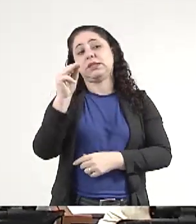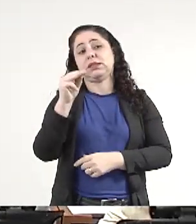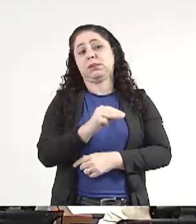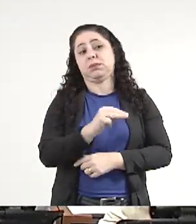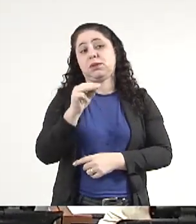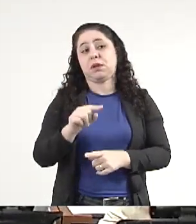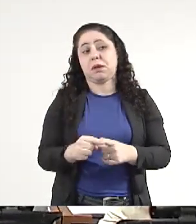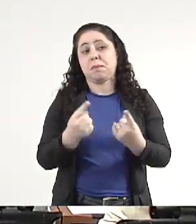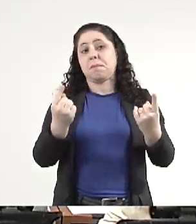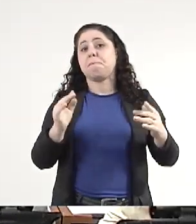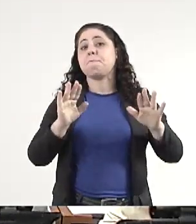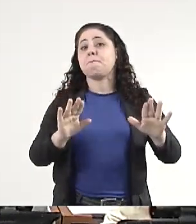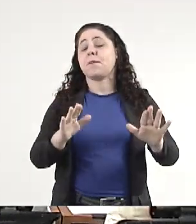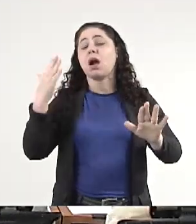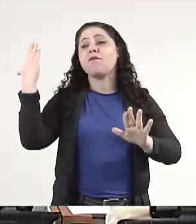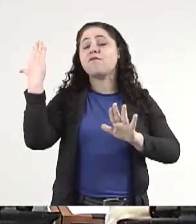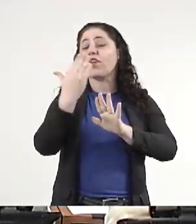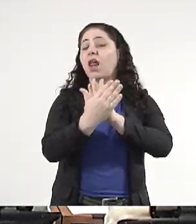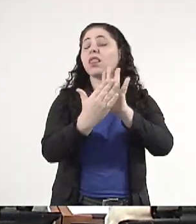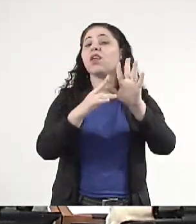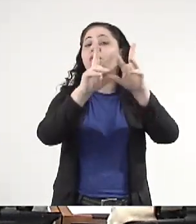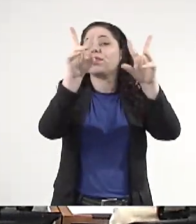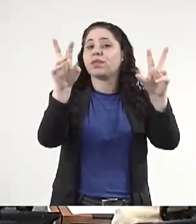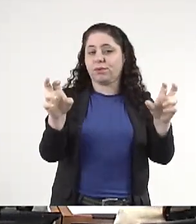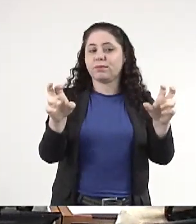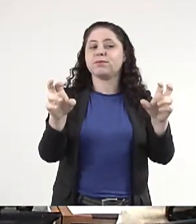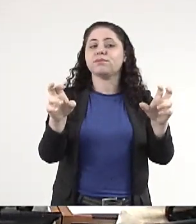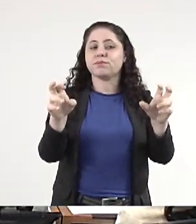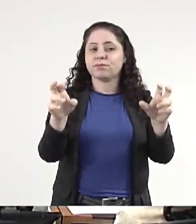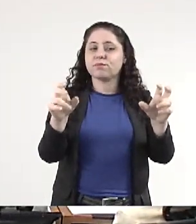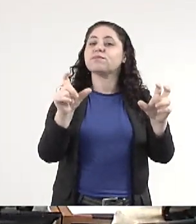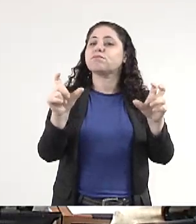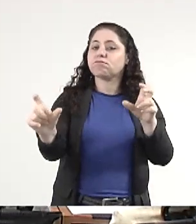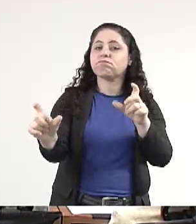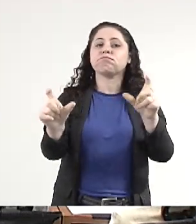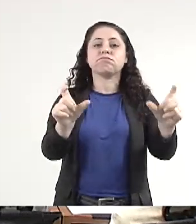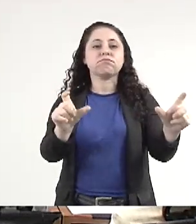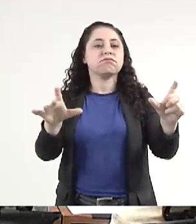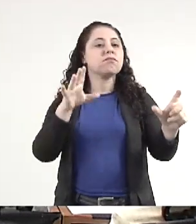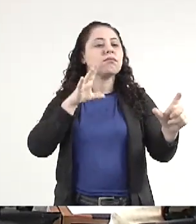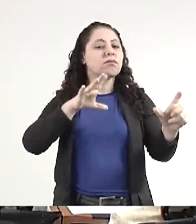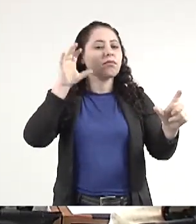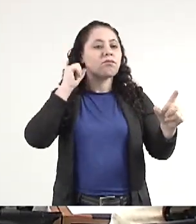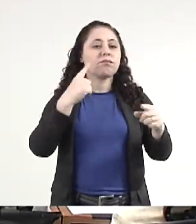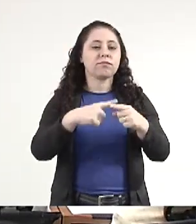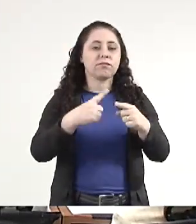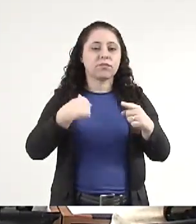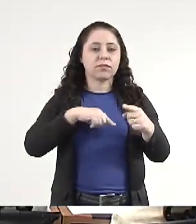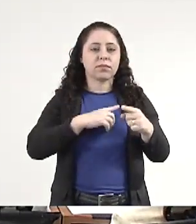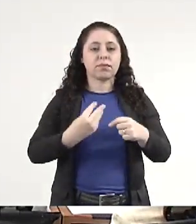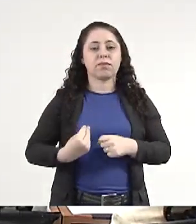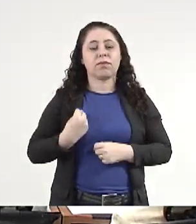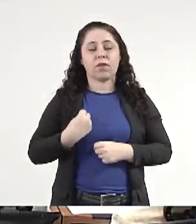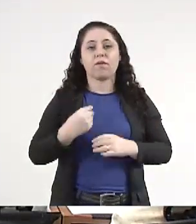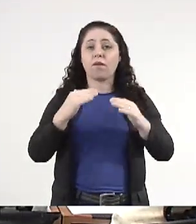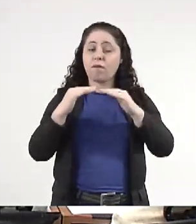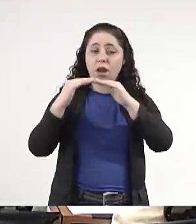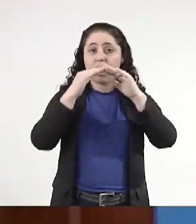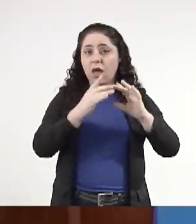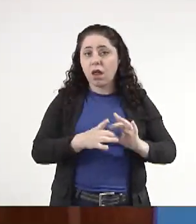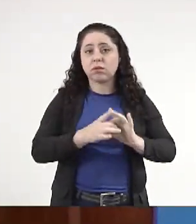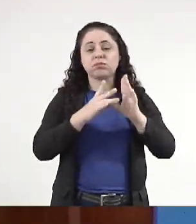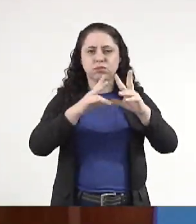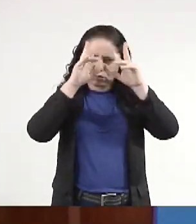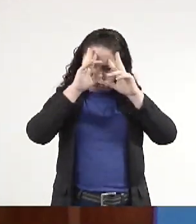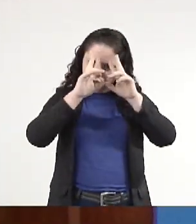minutos, mas diante da importância do tema e dos apartes que eu quero ouvi-los, até porque nós vivemos na democracia